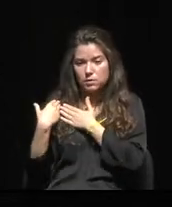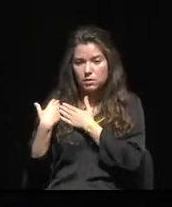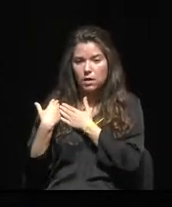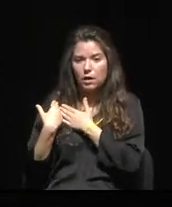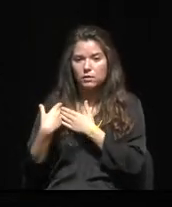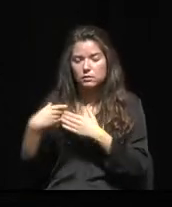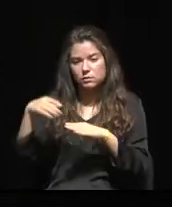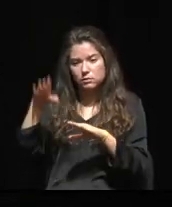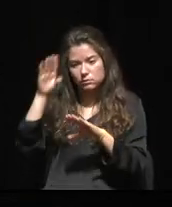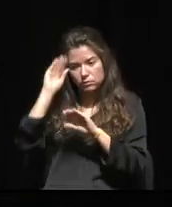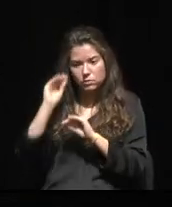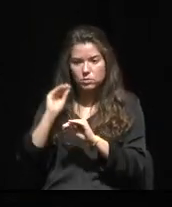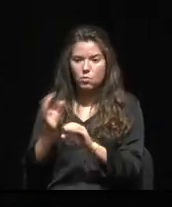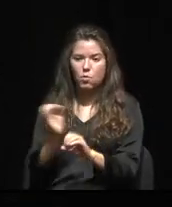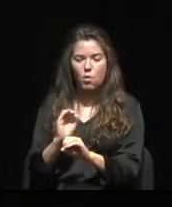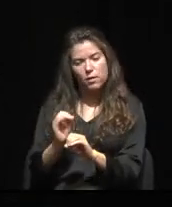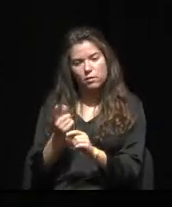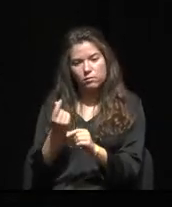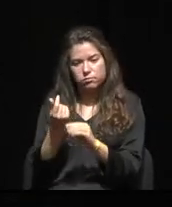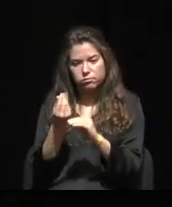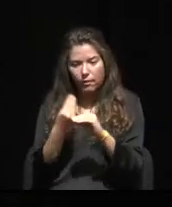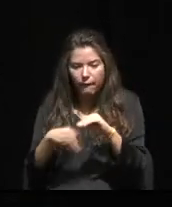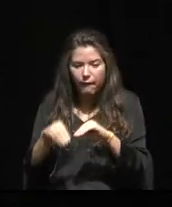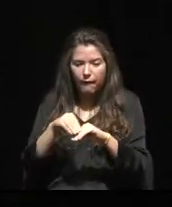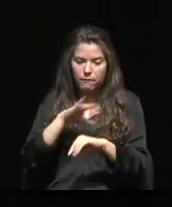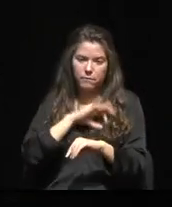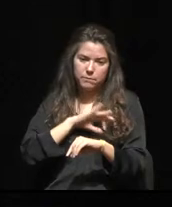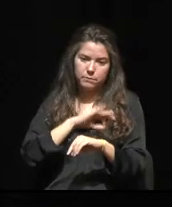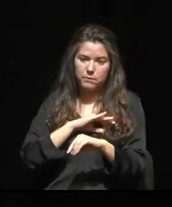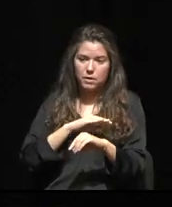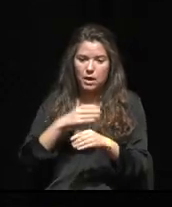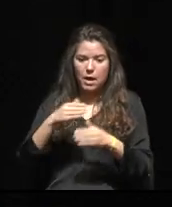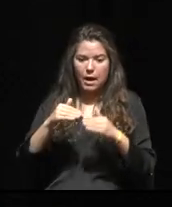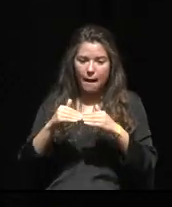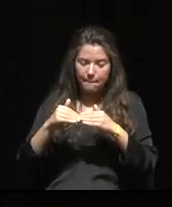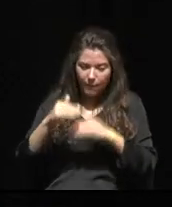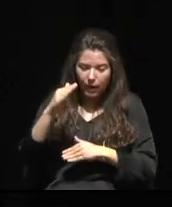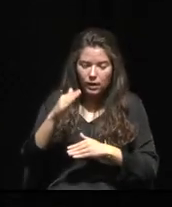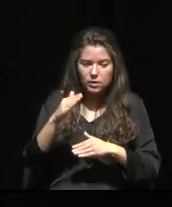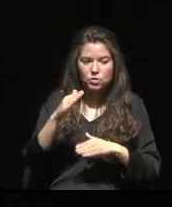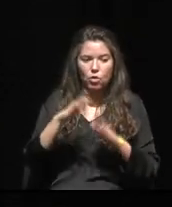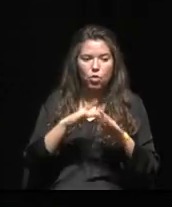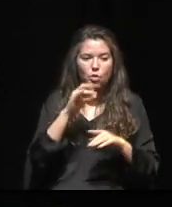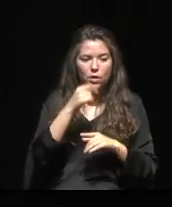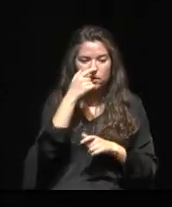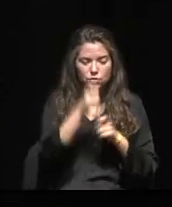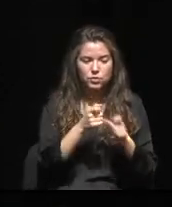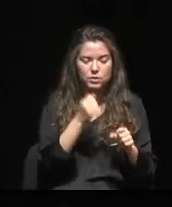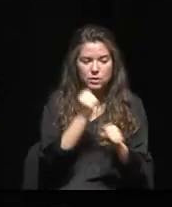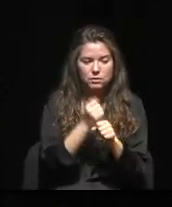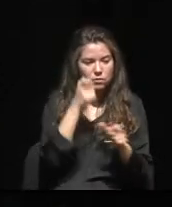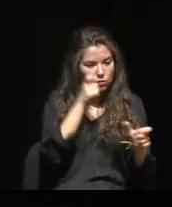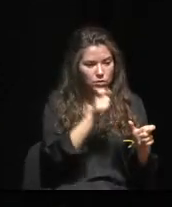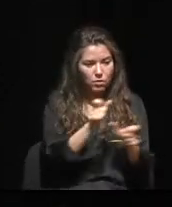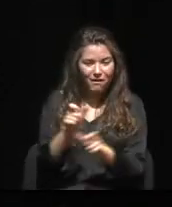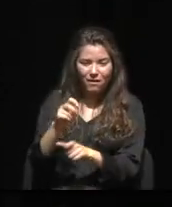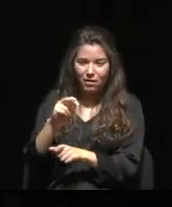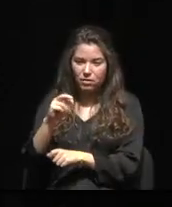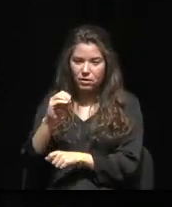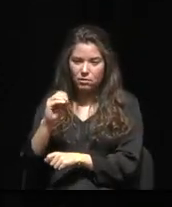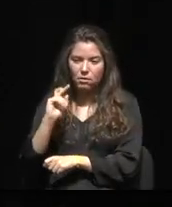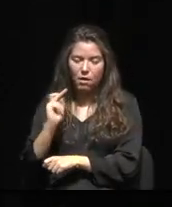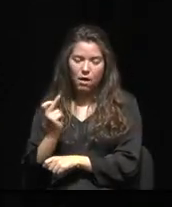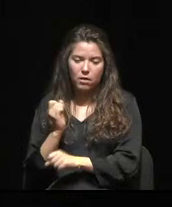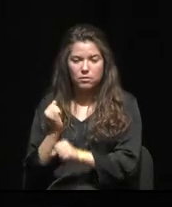formação recebendo assim um rendimento superior aos fiscais municipais com mais de 30 anos de carreira